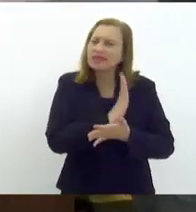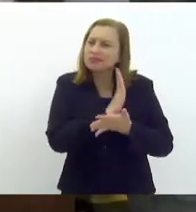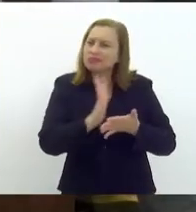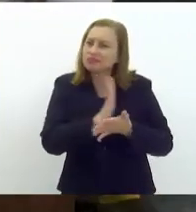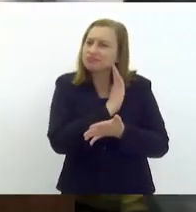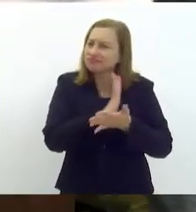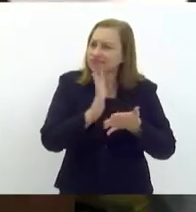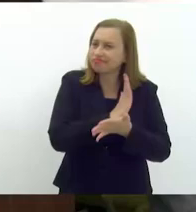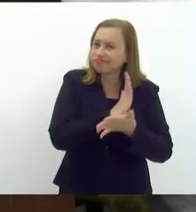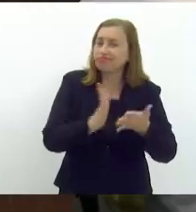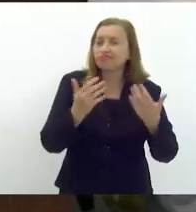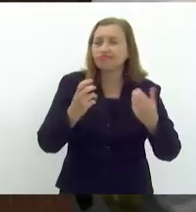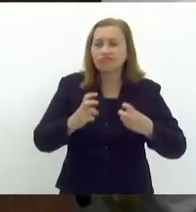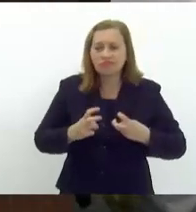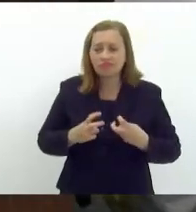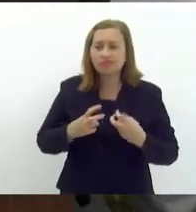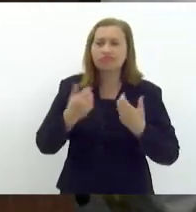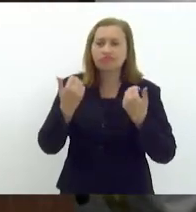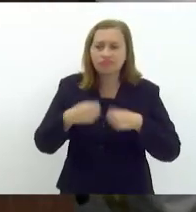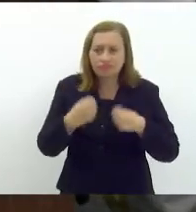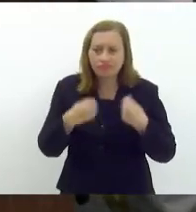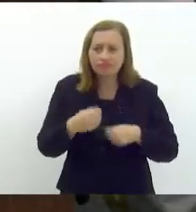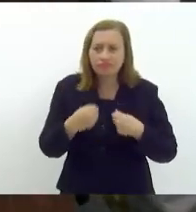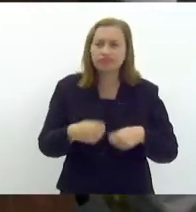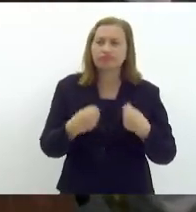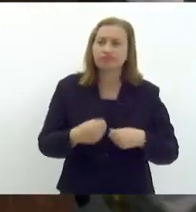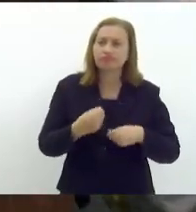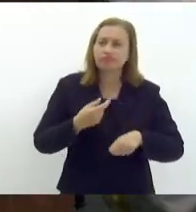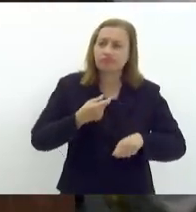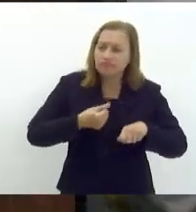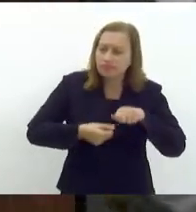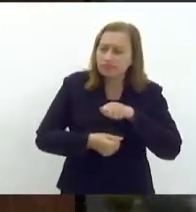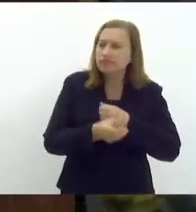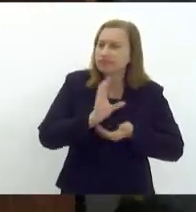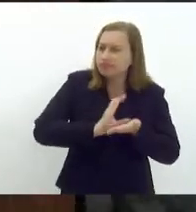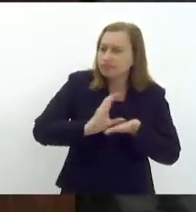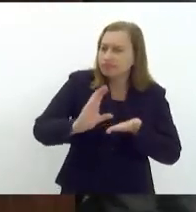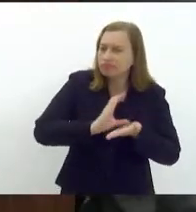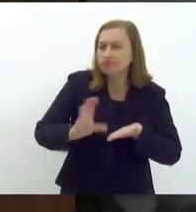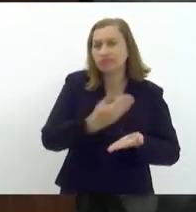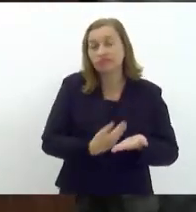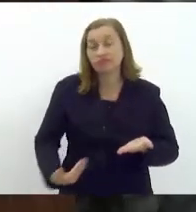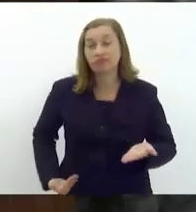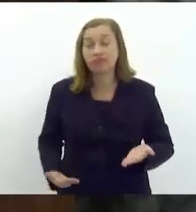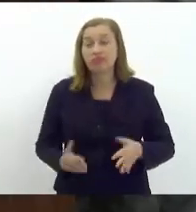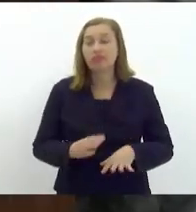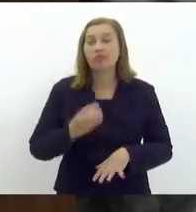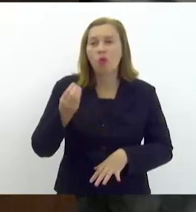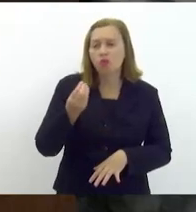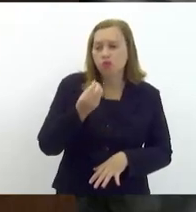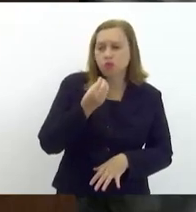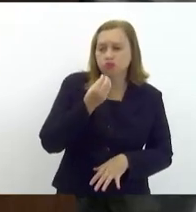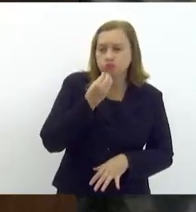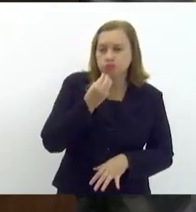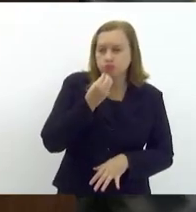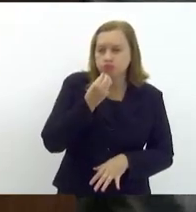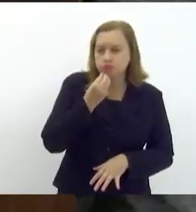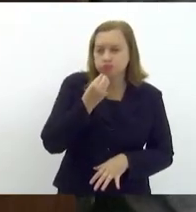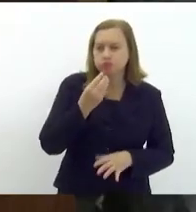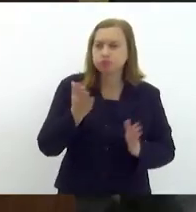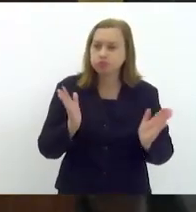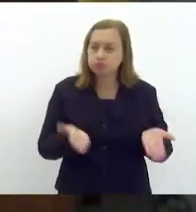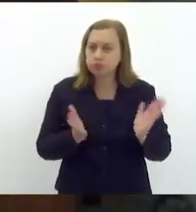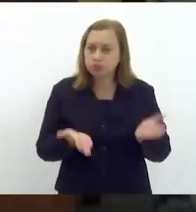precisam Clamam necessitam de financiamento público Então nada mais oportuno que o poder público